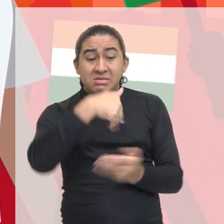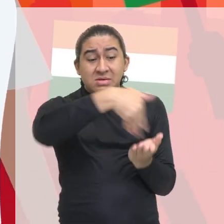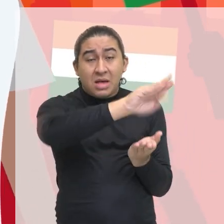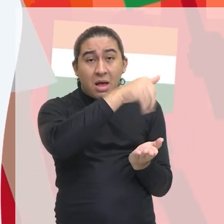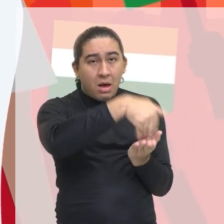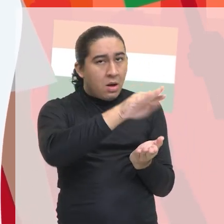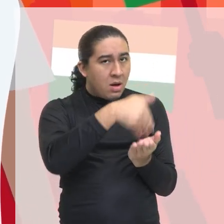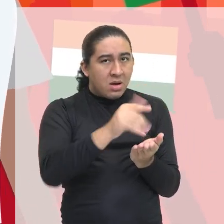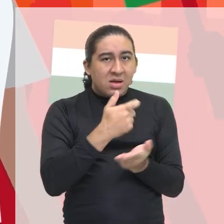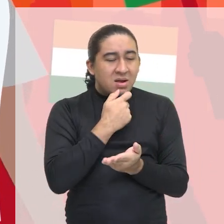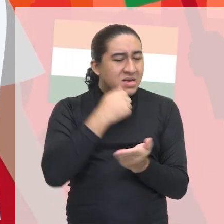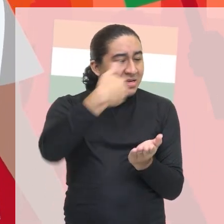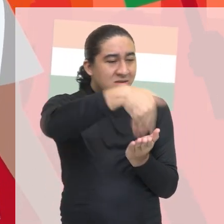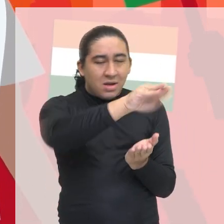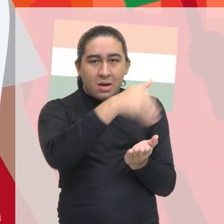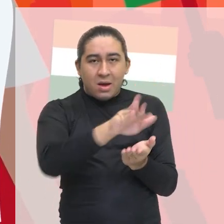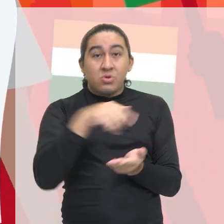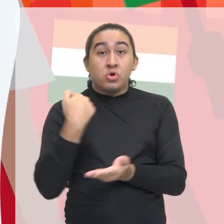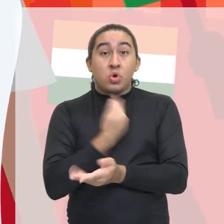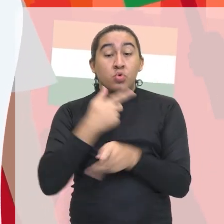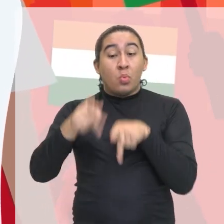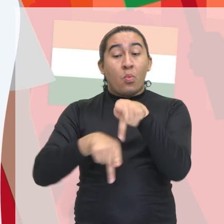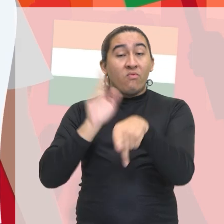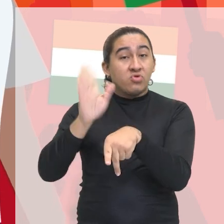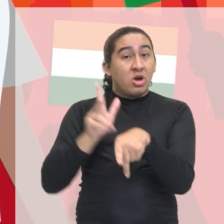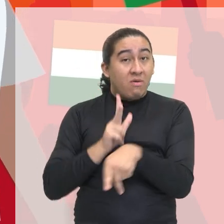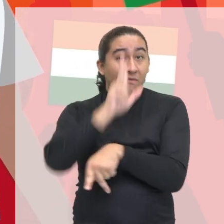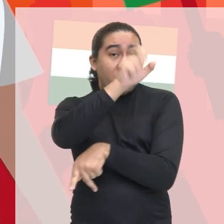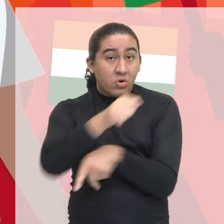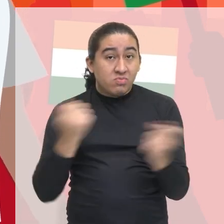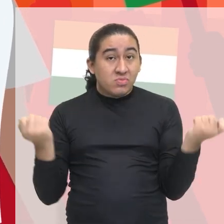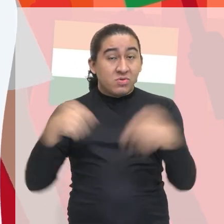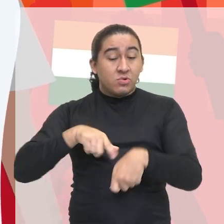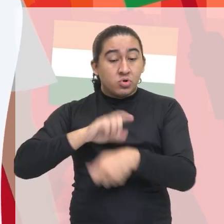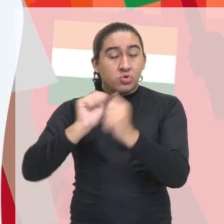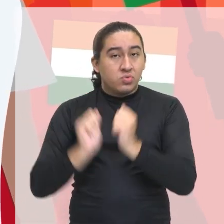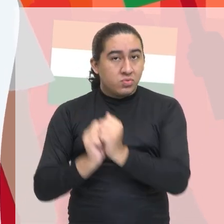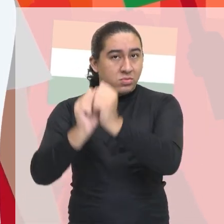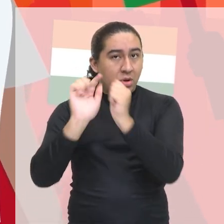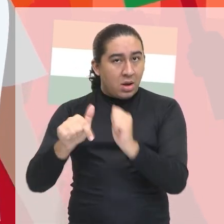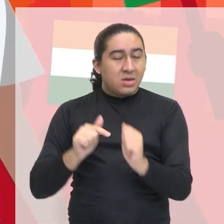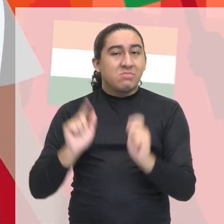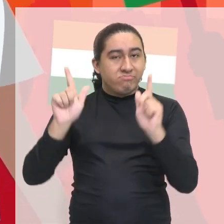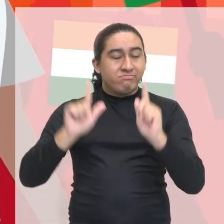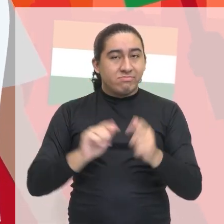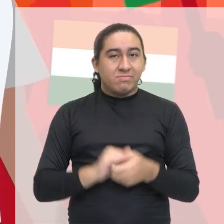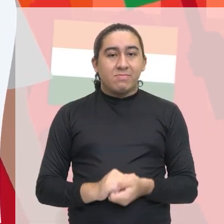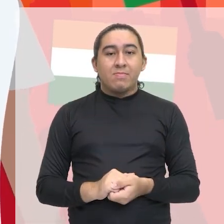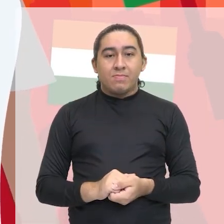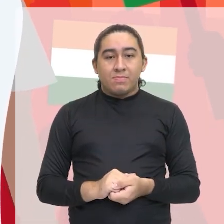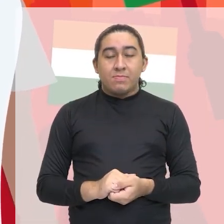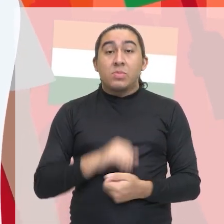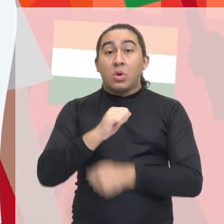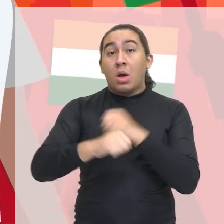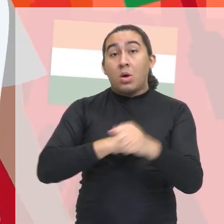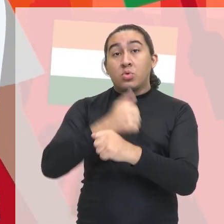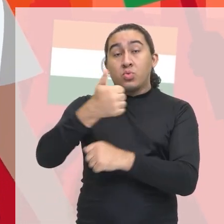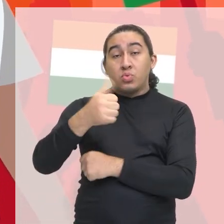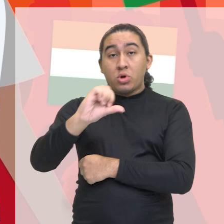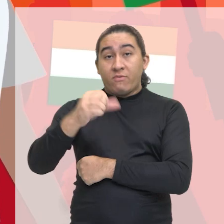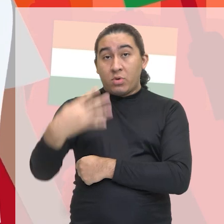britânicos: saiam da Índia. Nosso povo está pronto. Estamos unidos nesta luta.